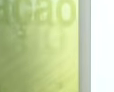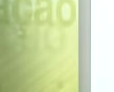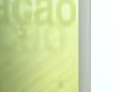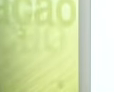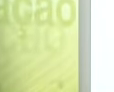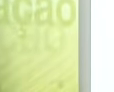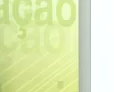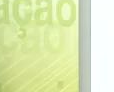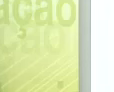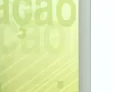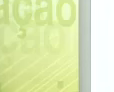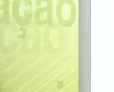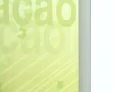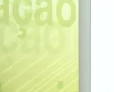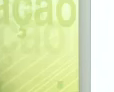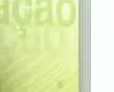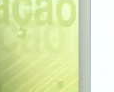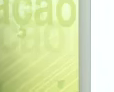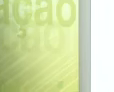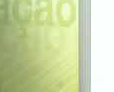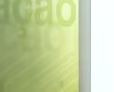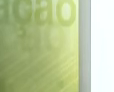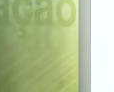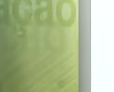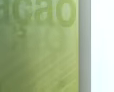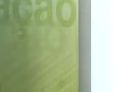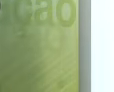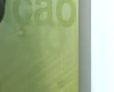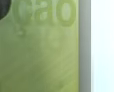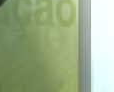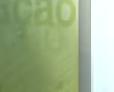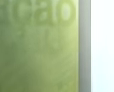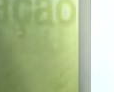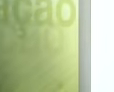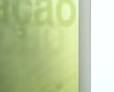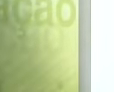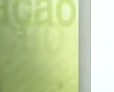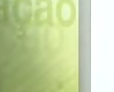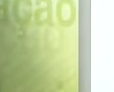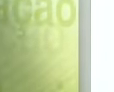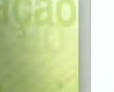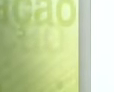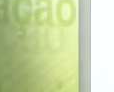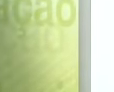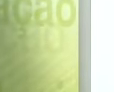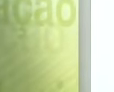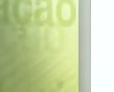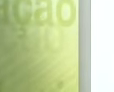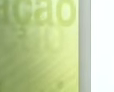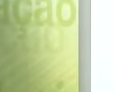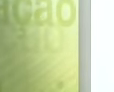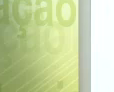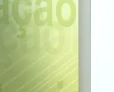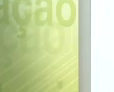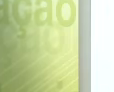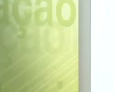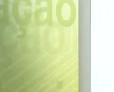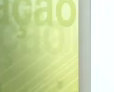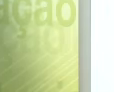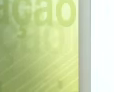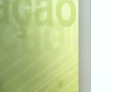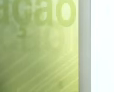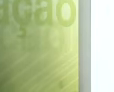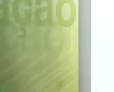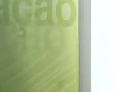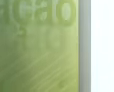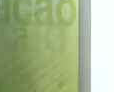muito sobre esse símbolo. Esse símbolo indica ao formulário, a um elemento form, a uma tag form,